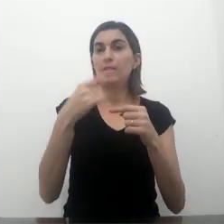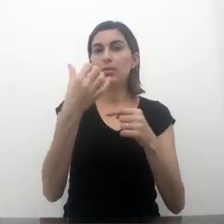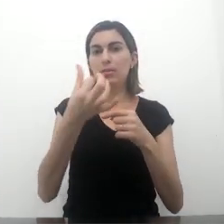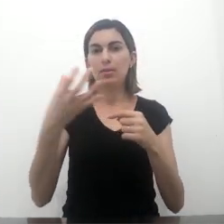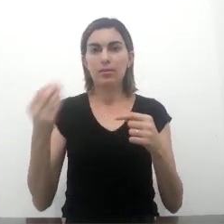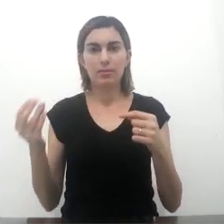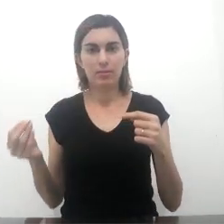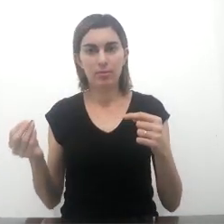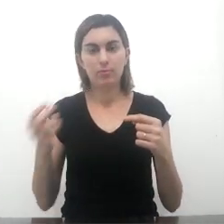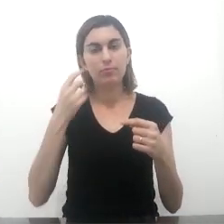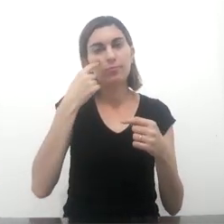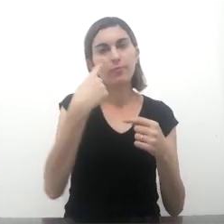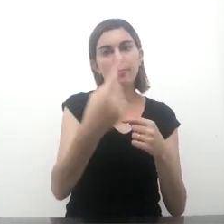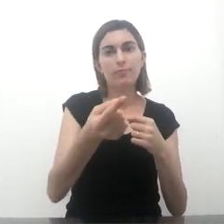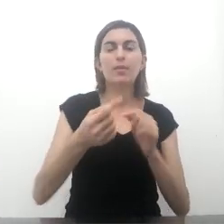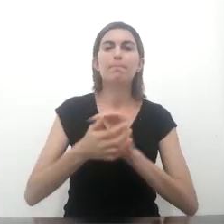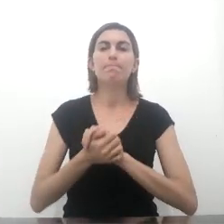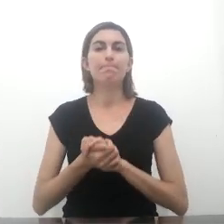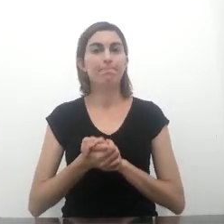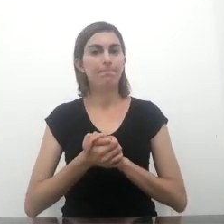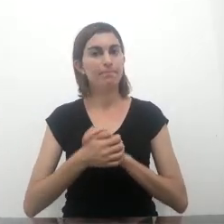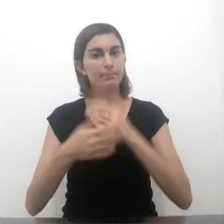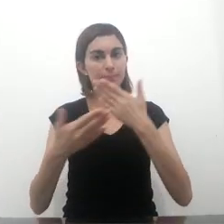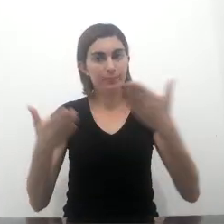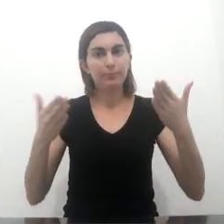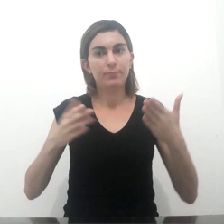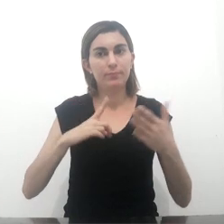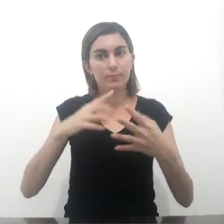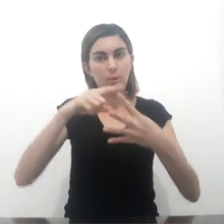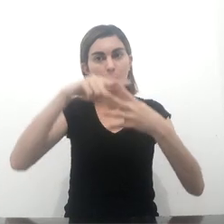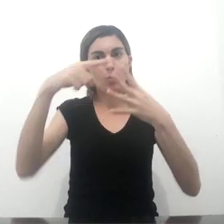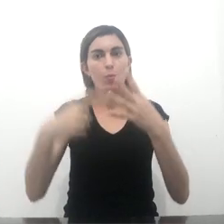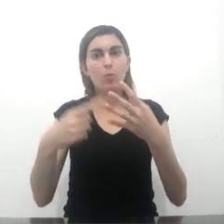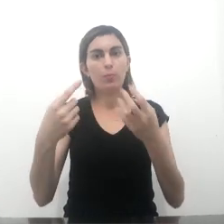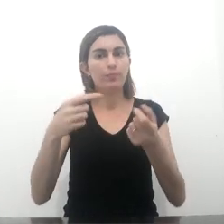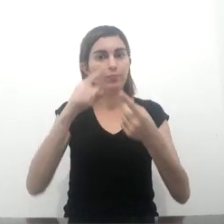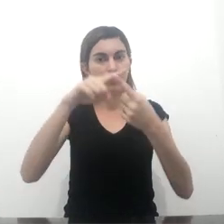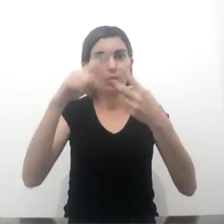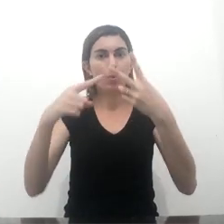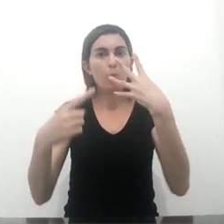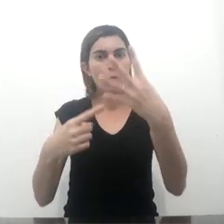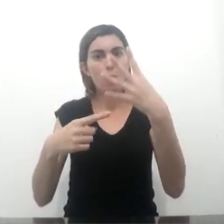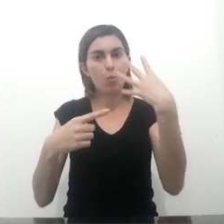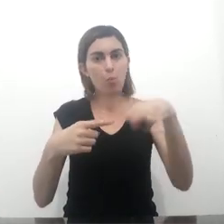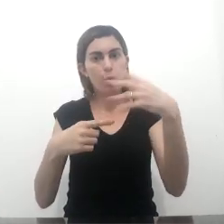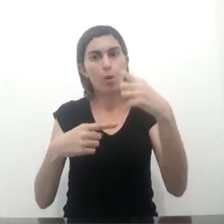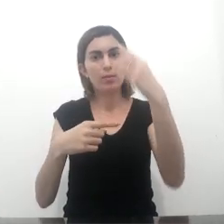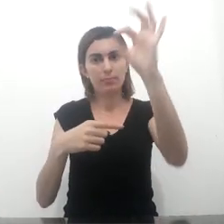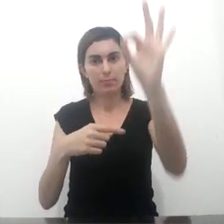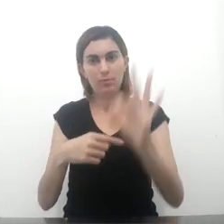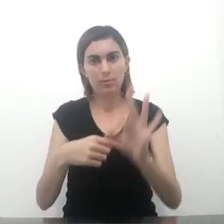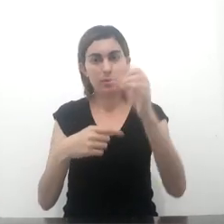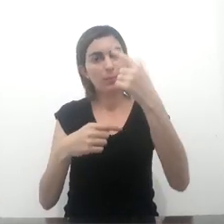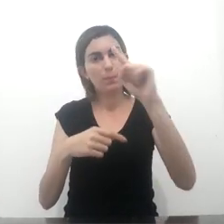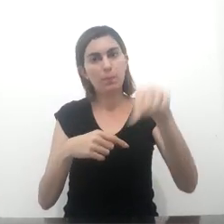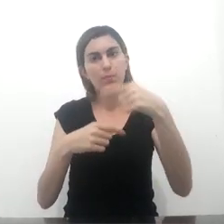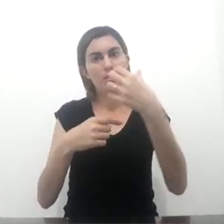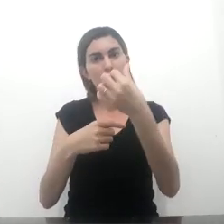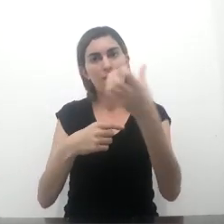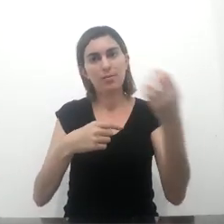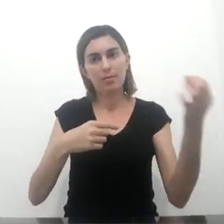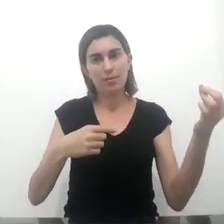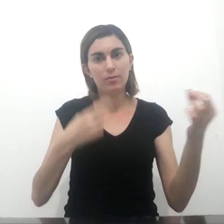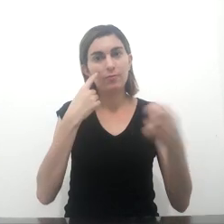a 1.600. Veja que nessa questão, ele diz que 4%, esse desconto de 4% corresponde a